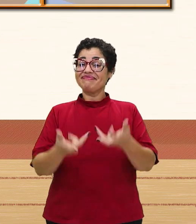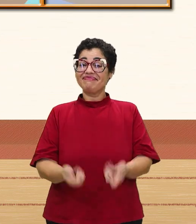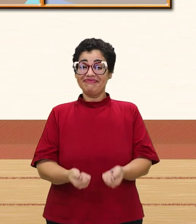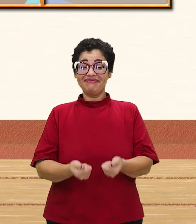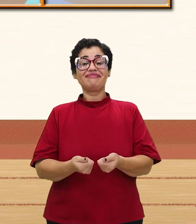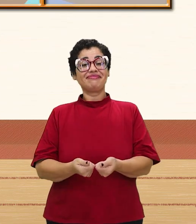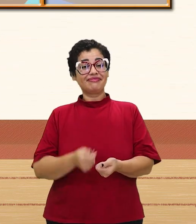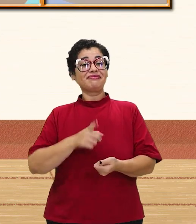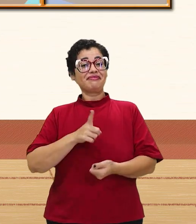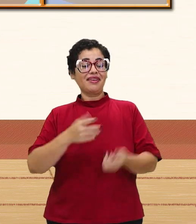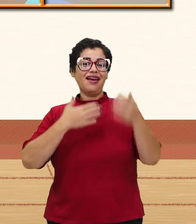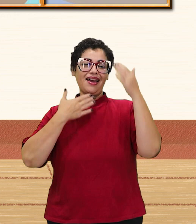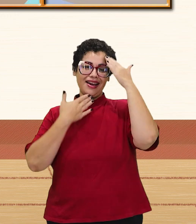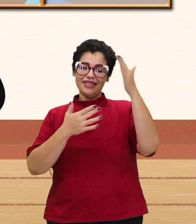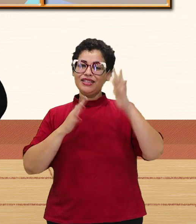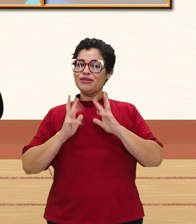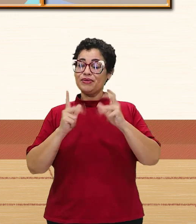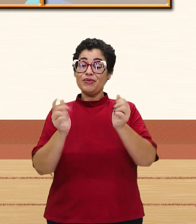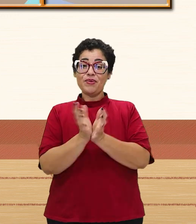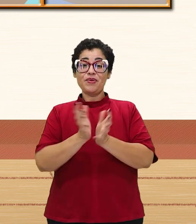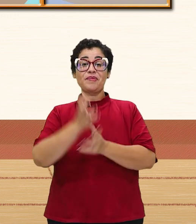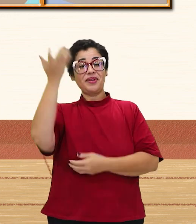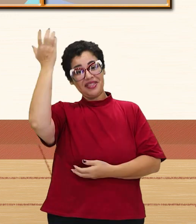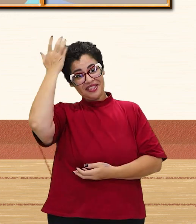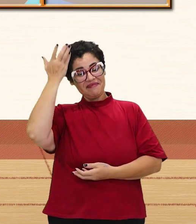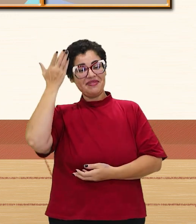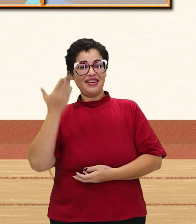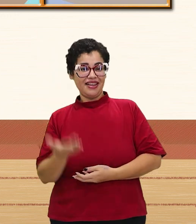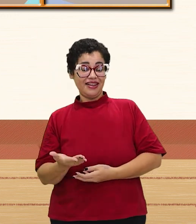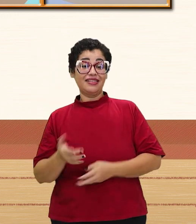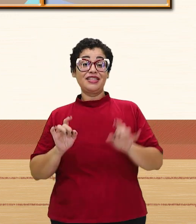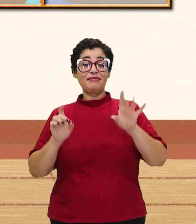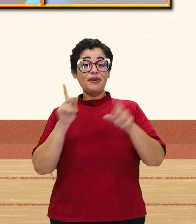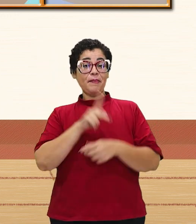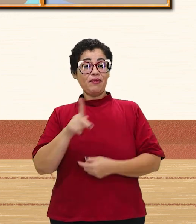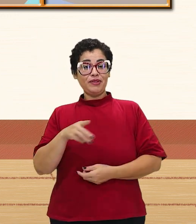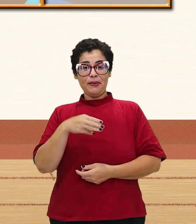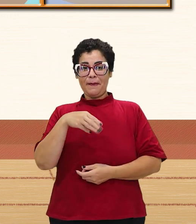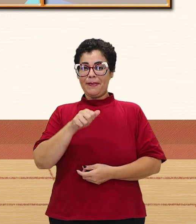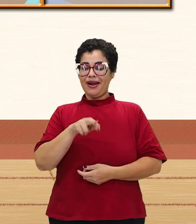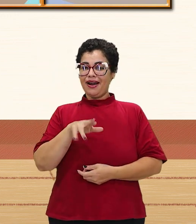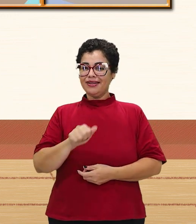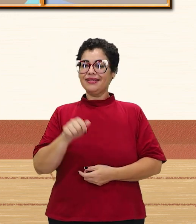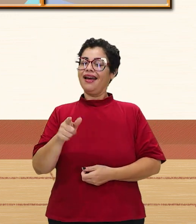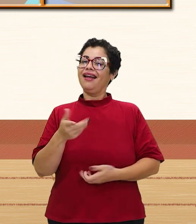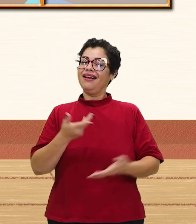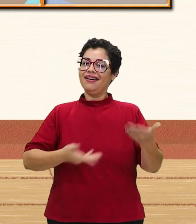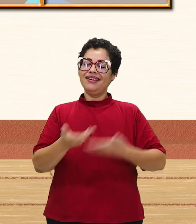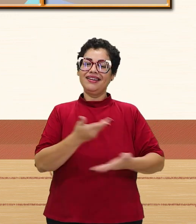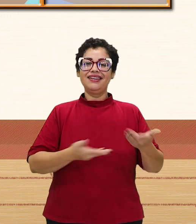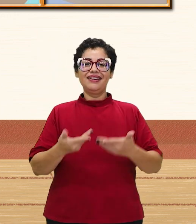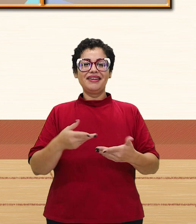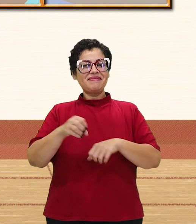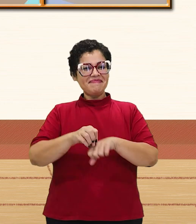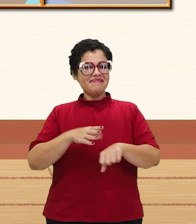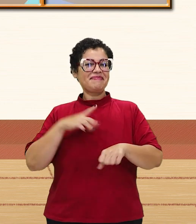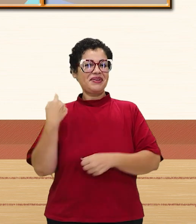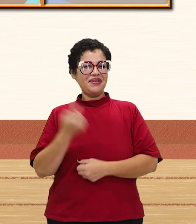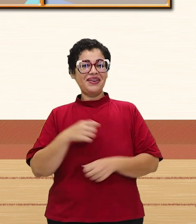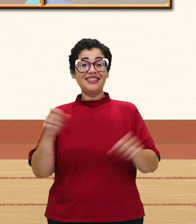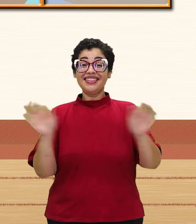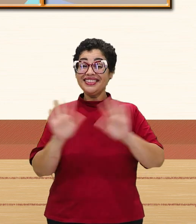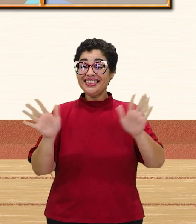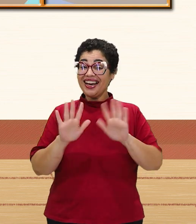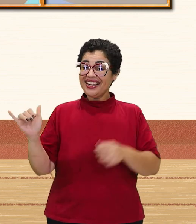incrível! Queremos agradecer a toda a turma do CEMEI Vila Arião e, em especial, a professora Márcia por compartilhar essa prática em rede.